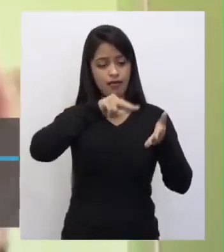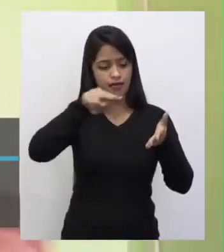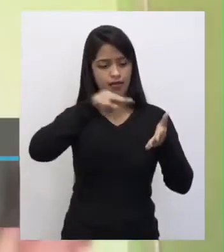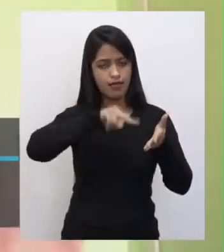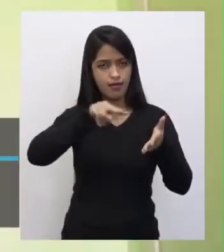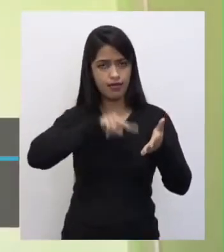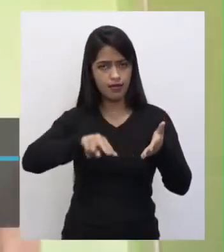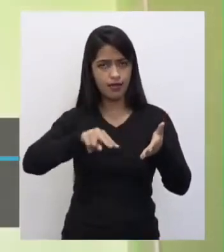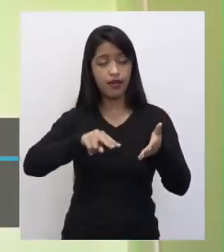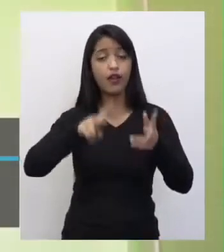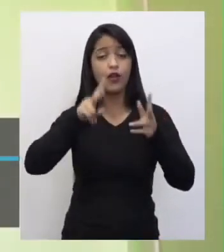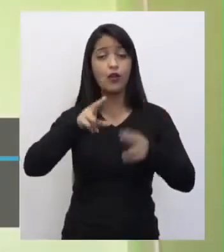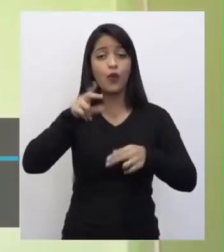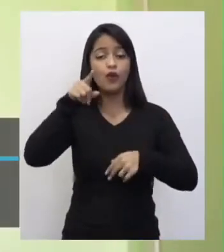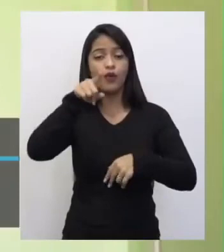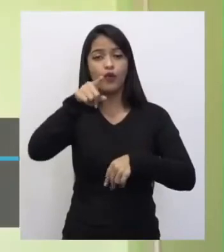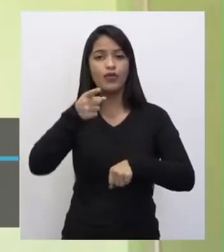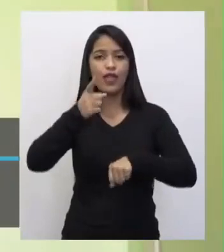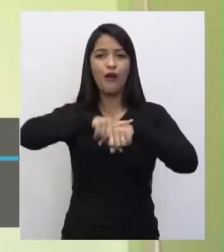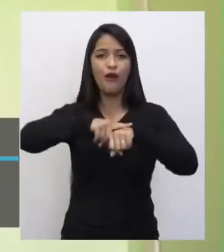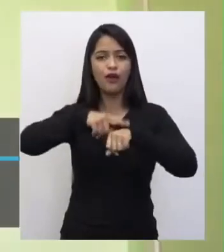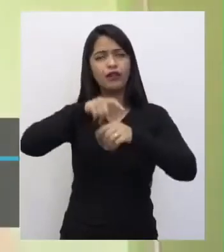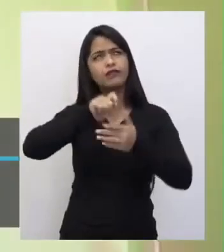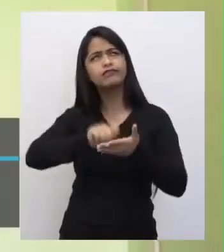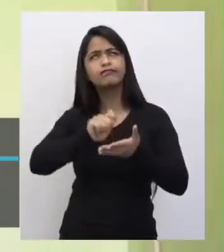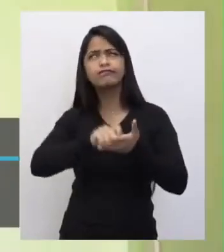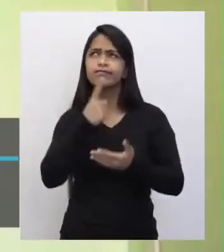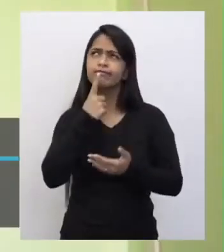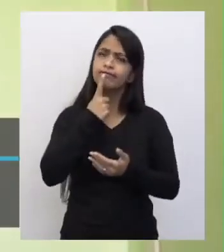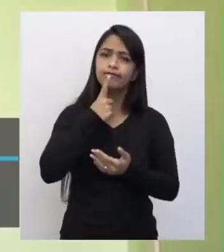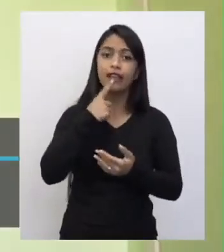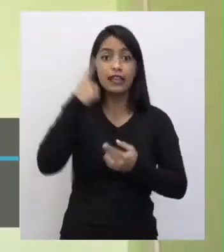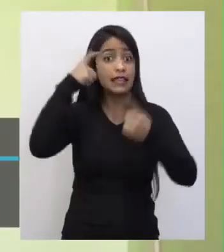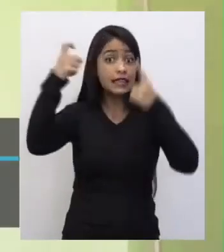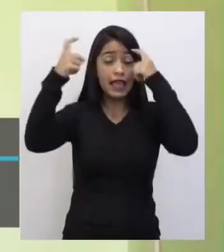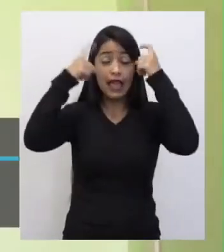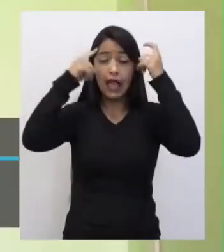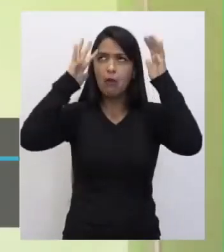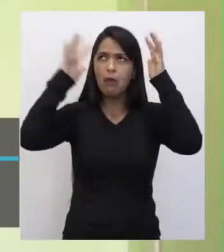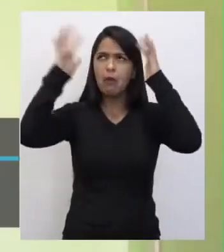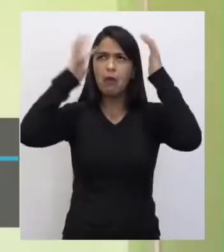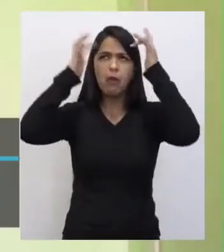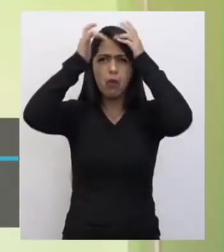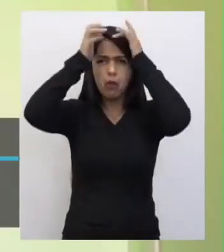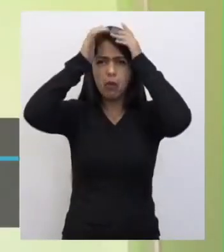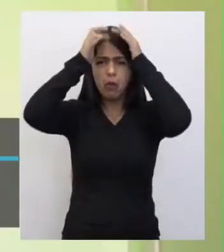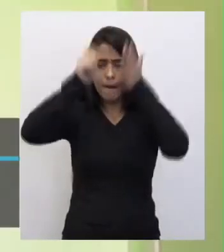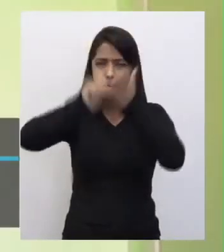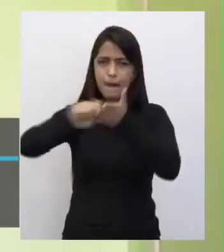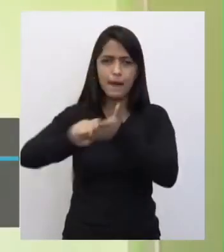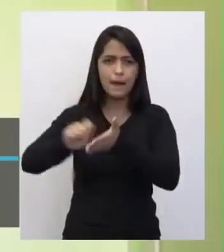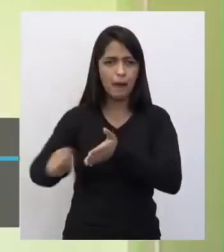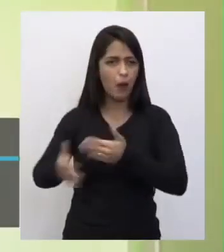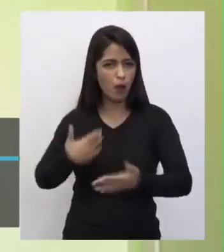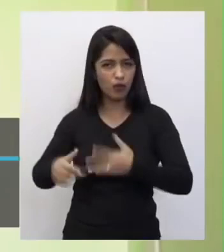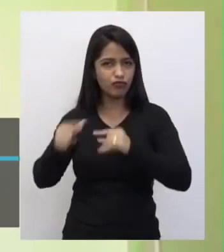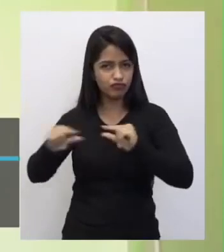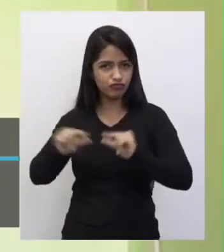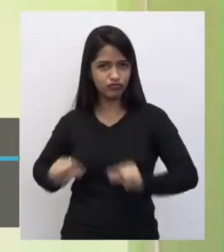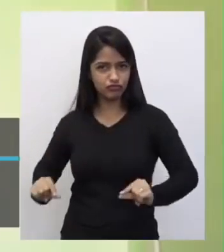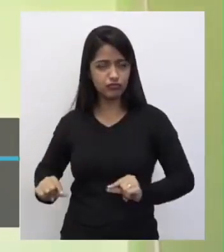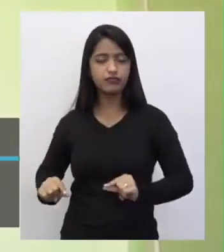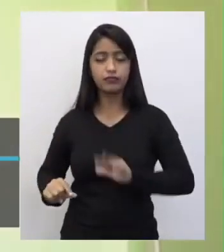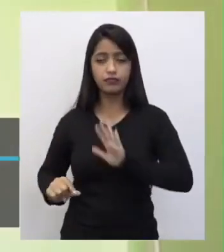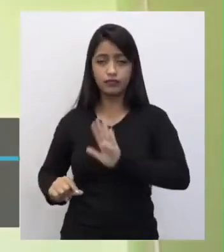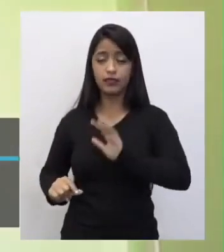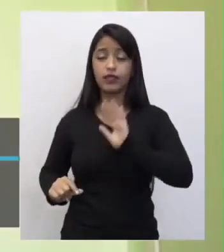aquela chuva de ideias que veio à nossa mente quando a gente foi preparar um texto. E depois disso,